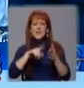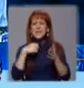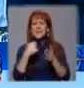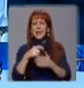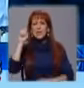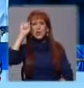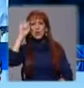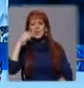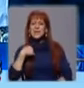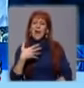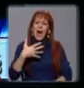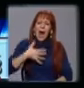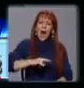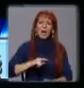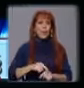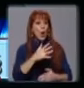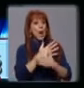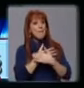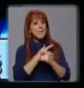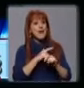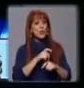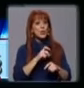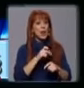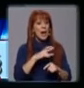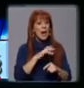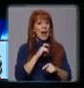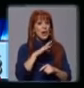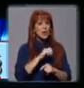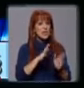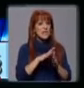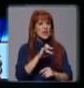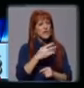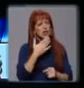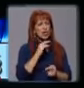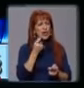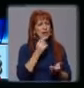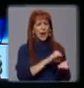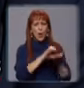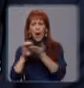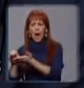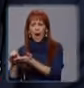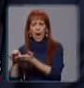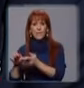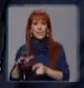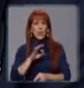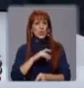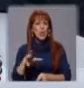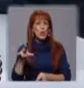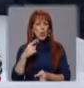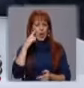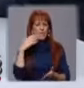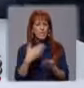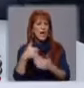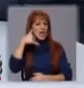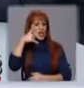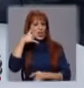José Sócrates pretendia que o amigo Carlos Santos Silva lhe emprestasse dinheiro o Senhor nunca foi confrontado com nenhuma